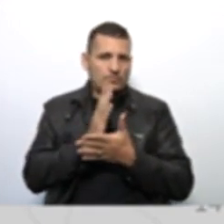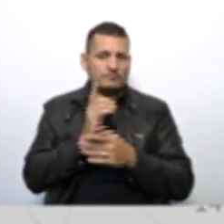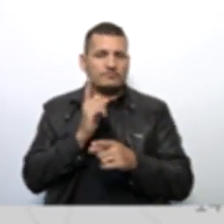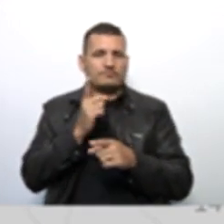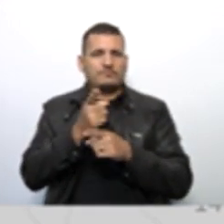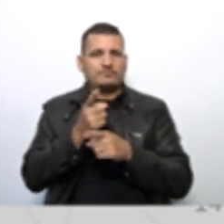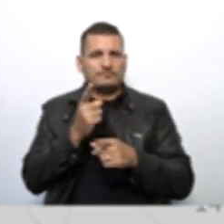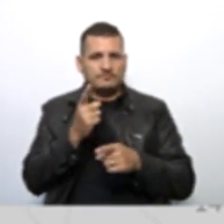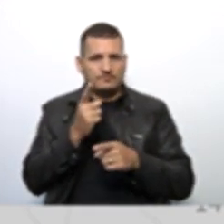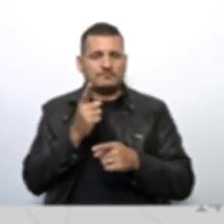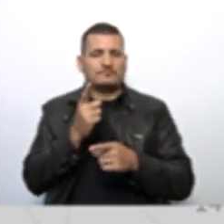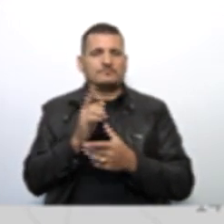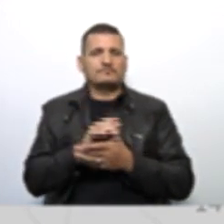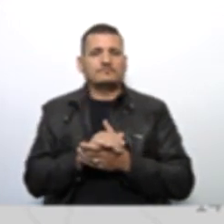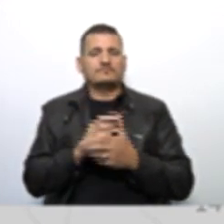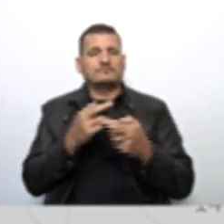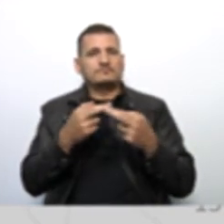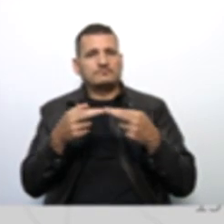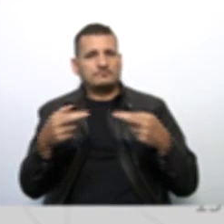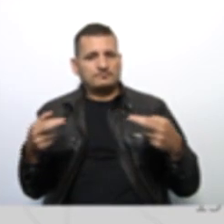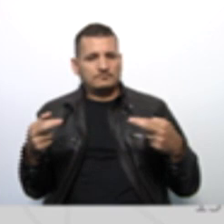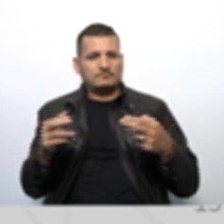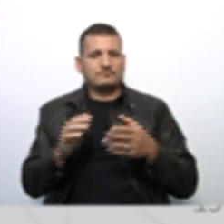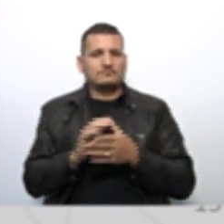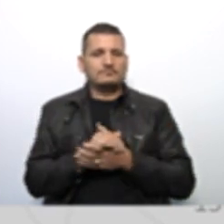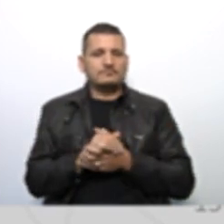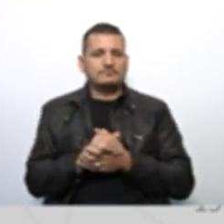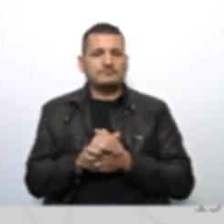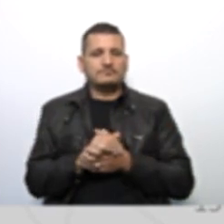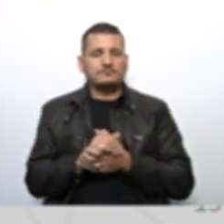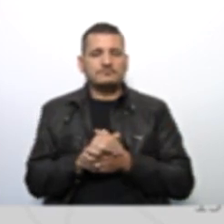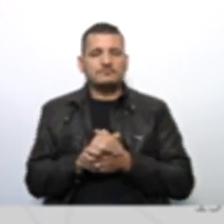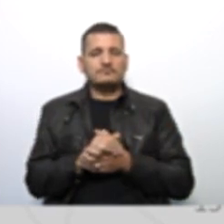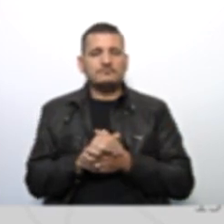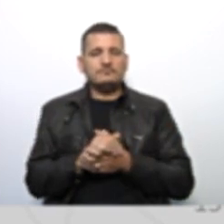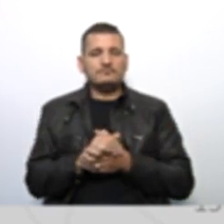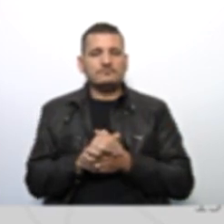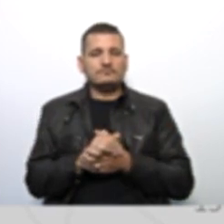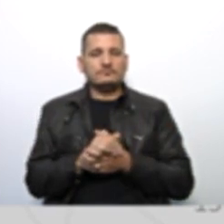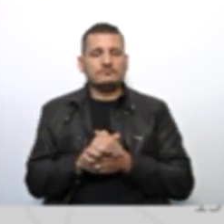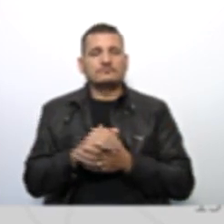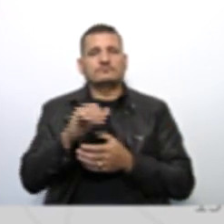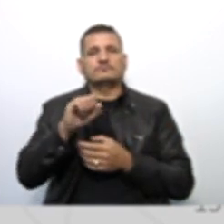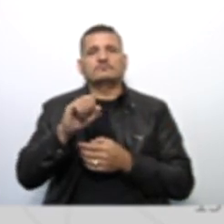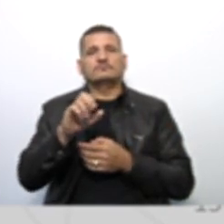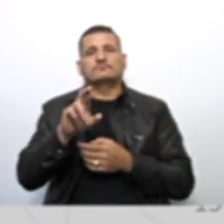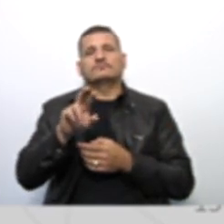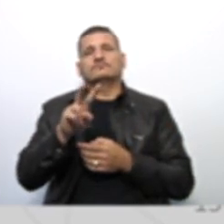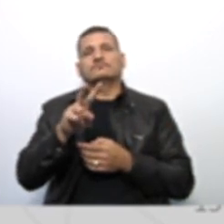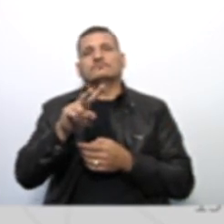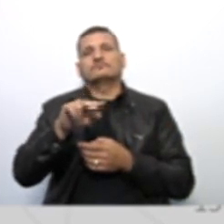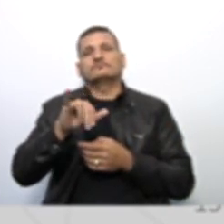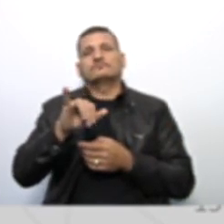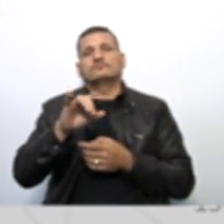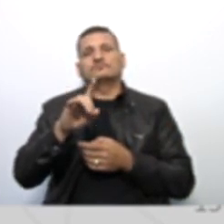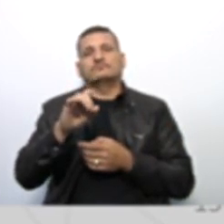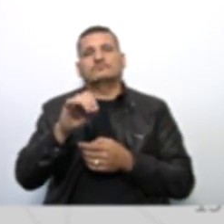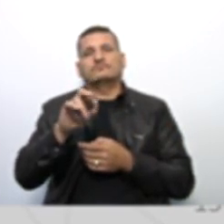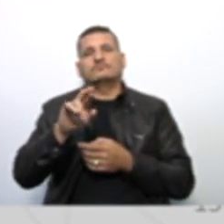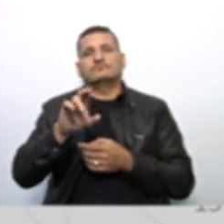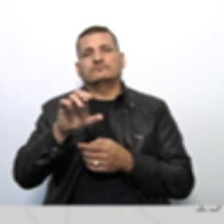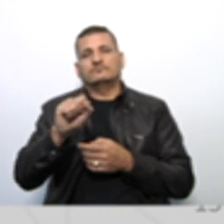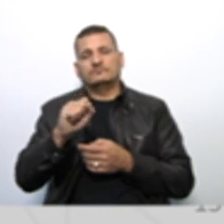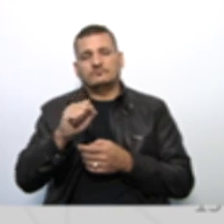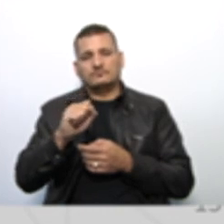encontrados frequentemente em uma rede, pessoal, certo? Os servidores, né, esses que são